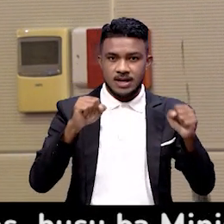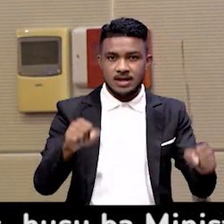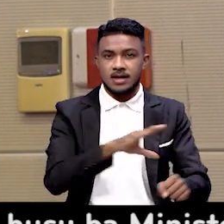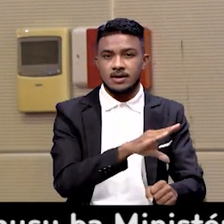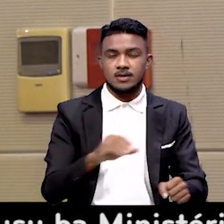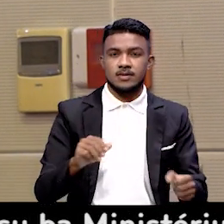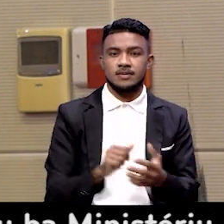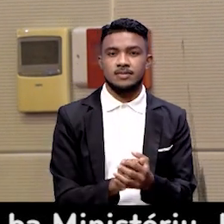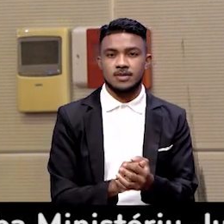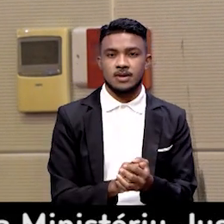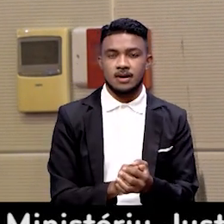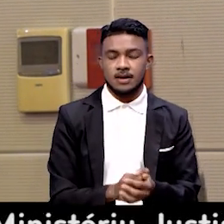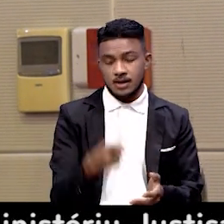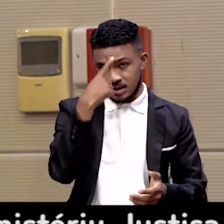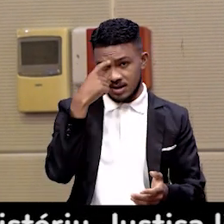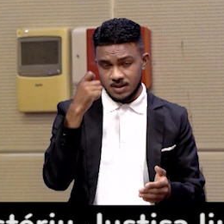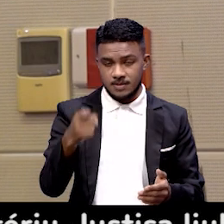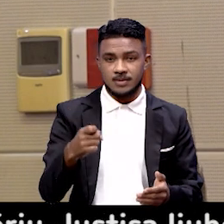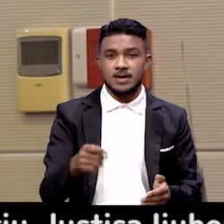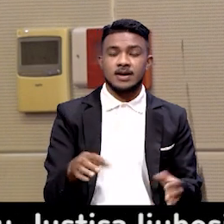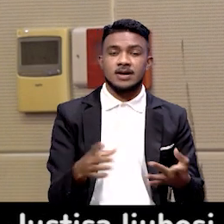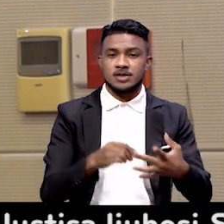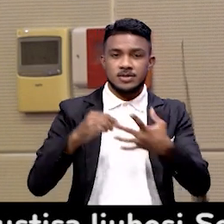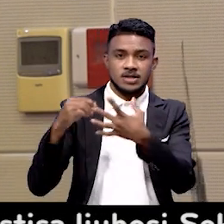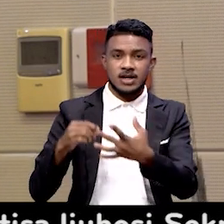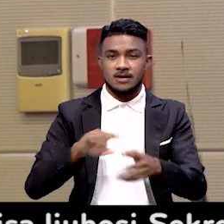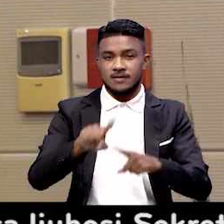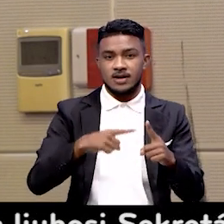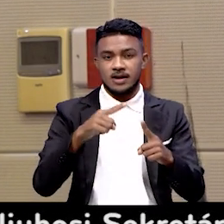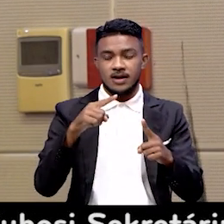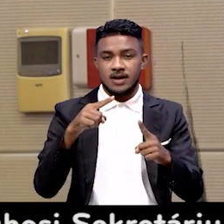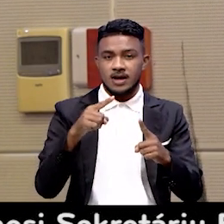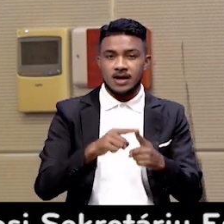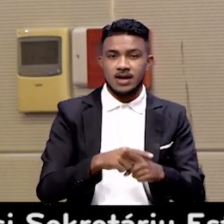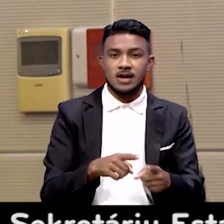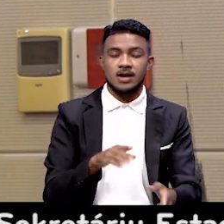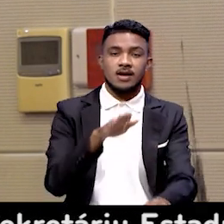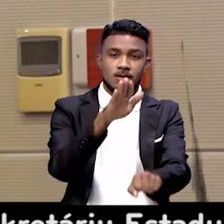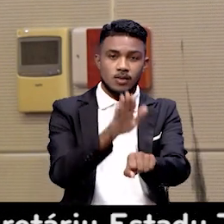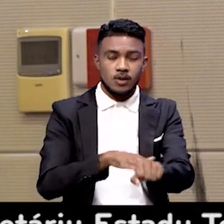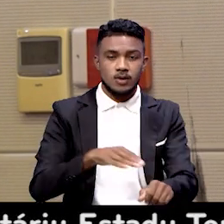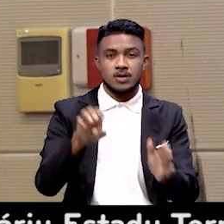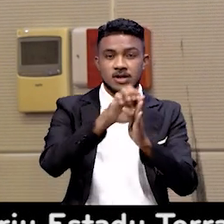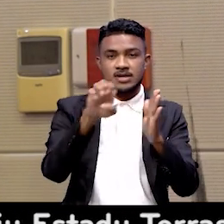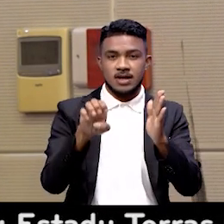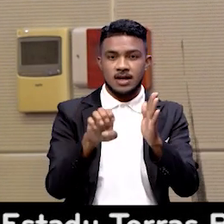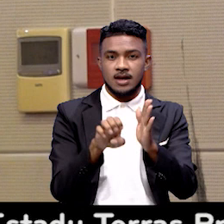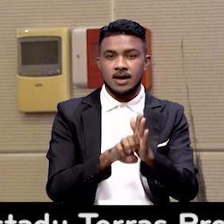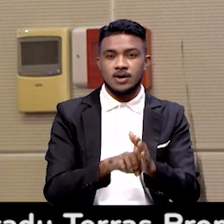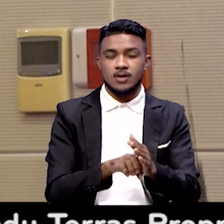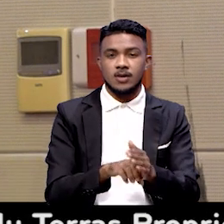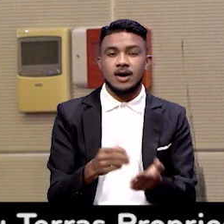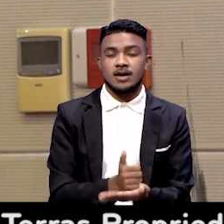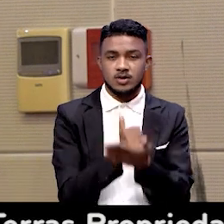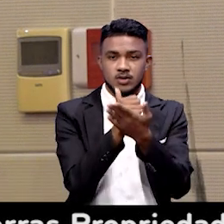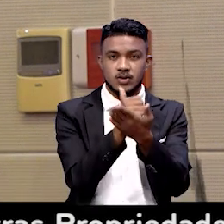todos, prestando atenção especial quanto à afirmação e à representação do Estado, à coesão e à